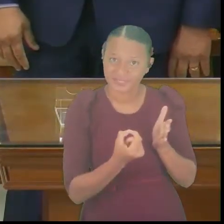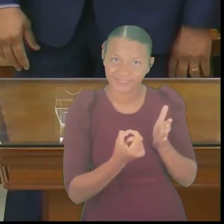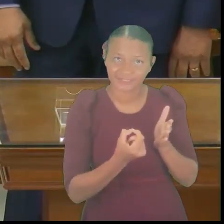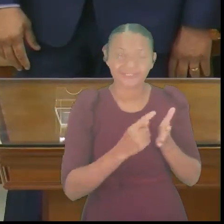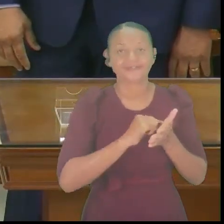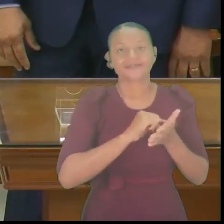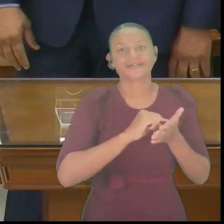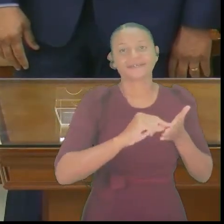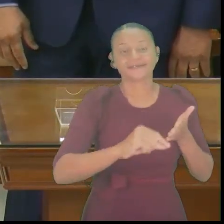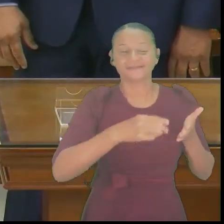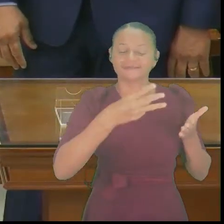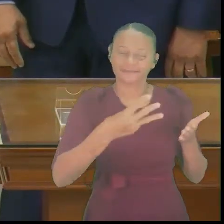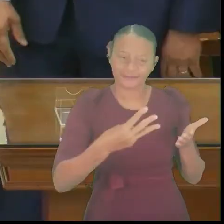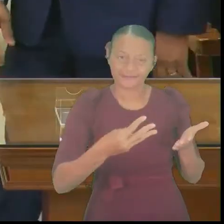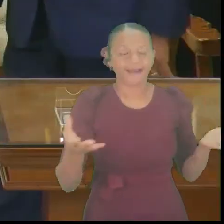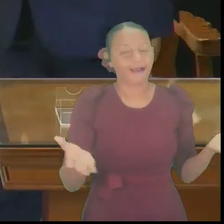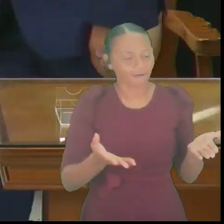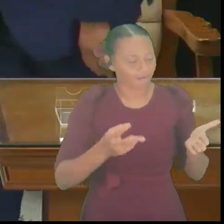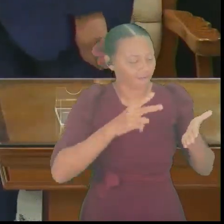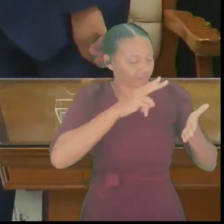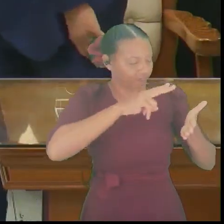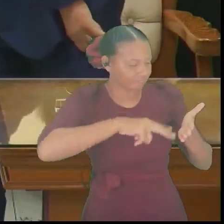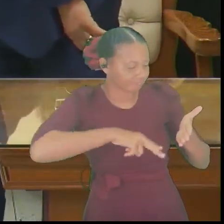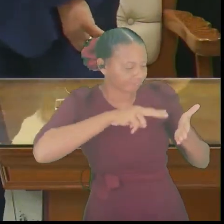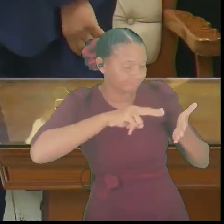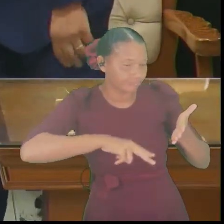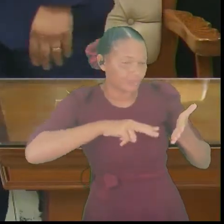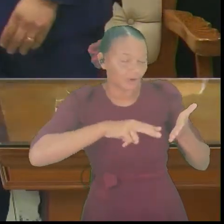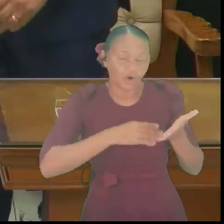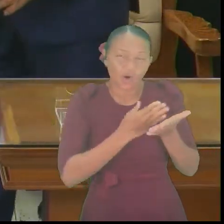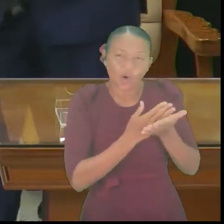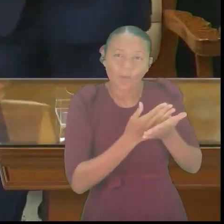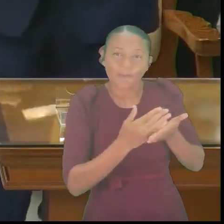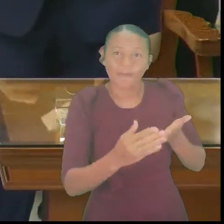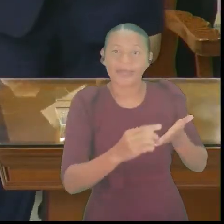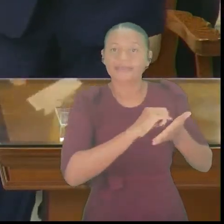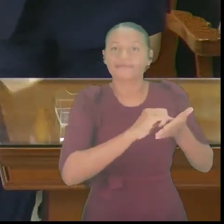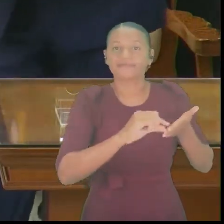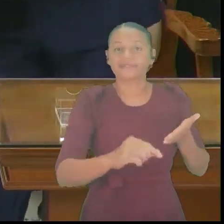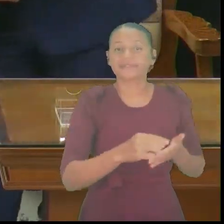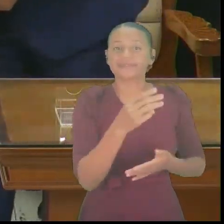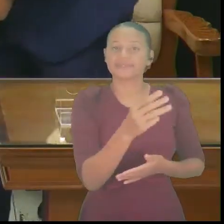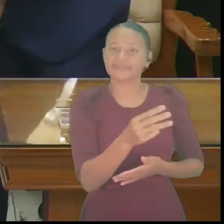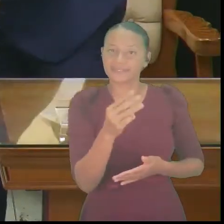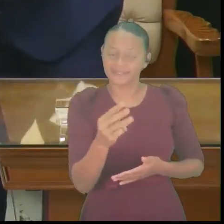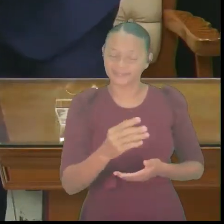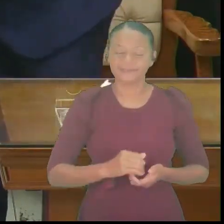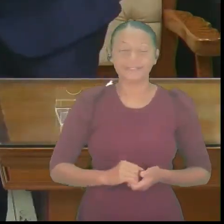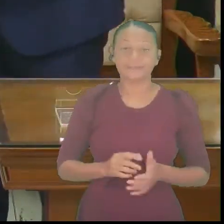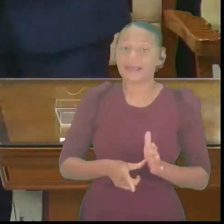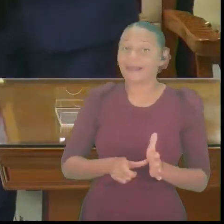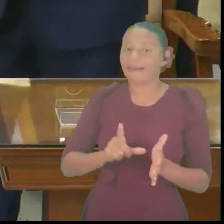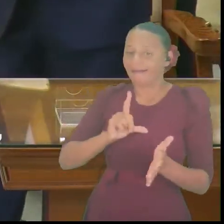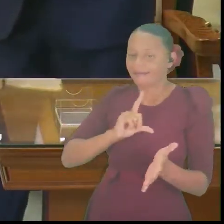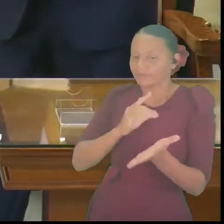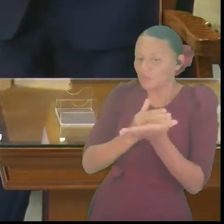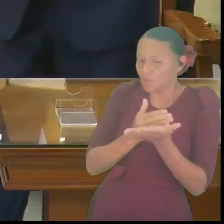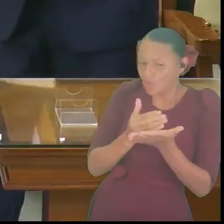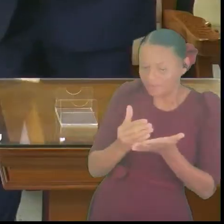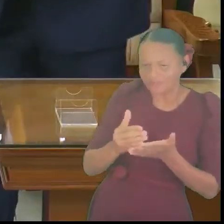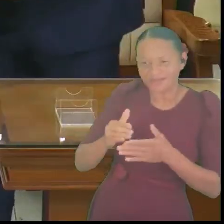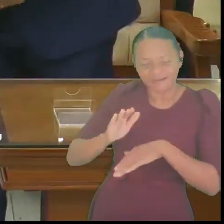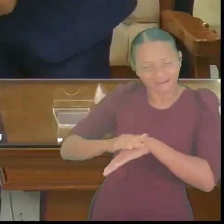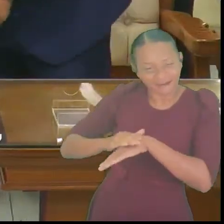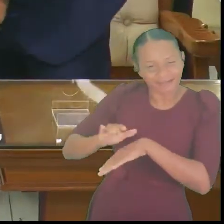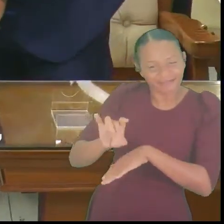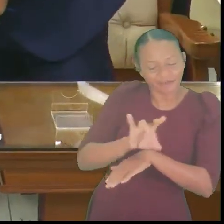para fazermos uma leitura que vai a partir do versículo 33. Quero, enquanto os irmãos